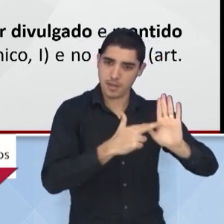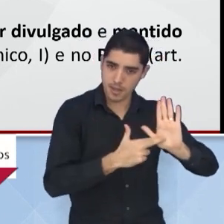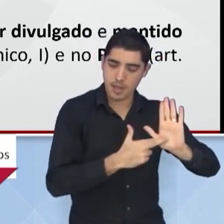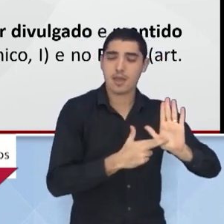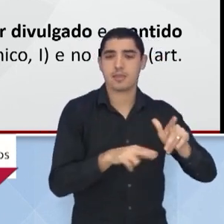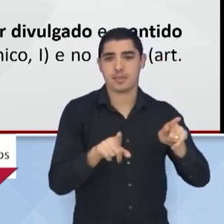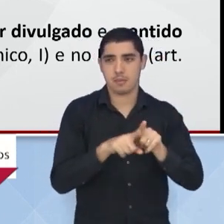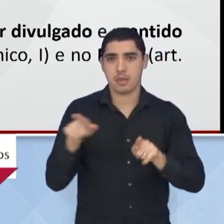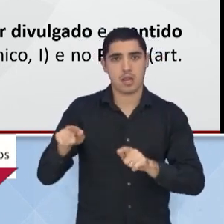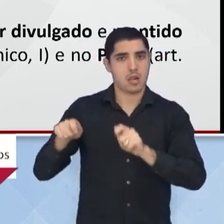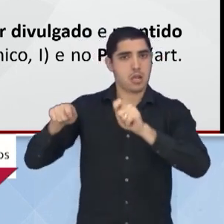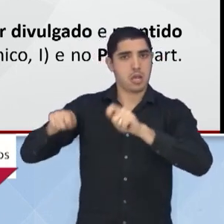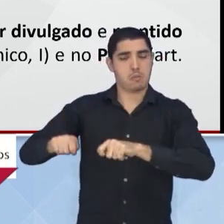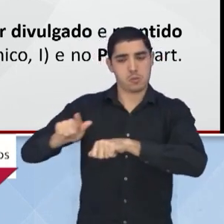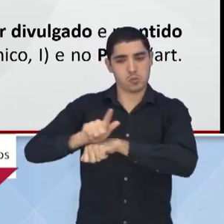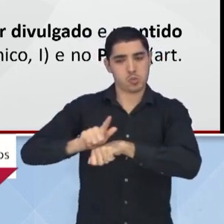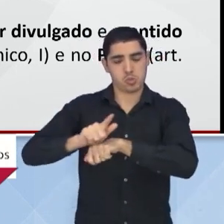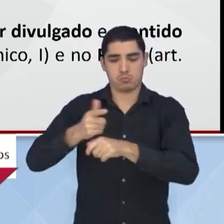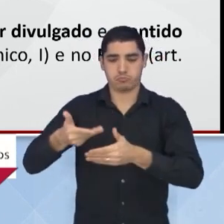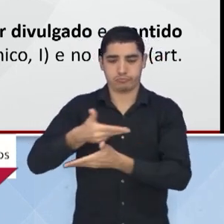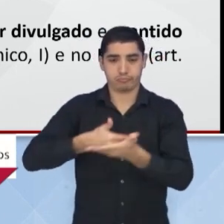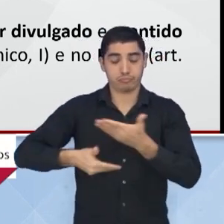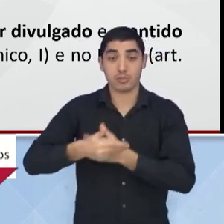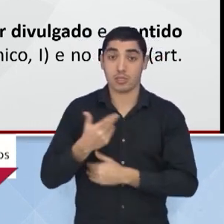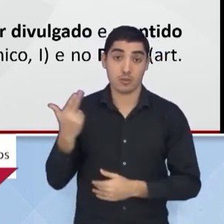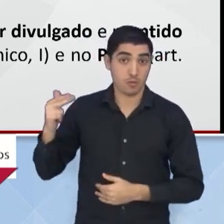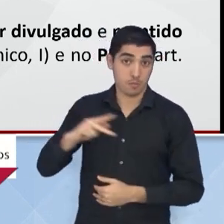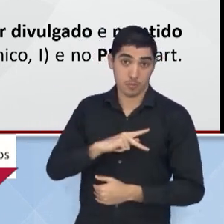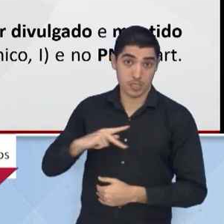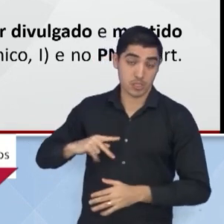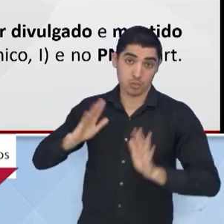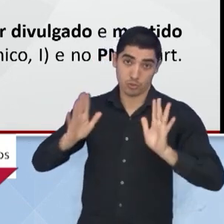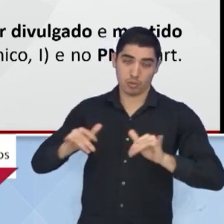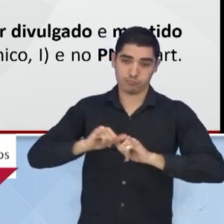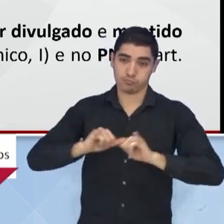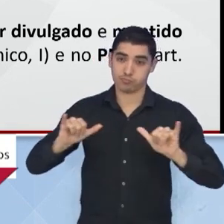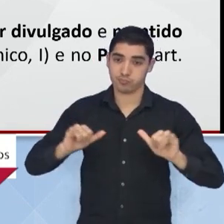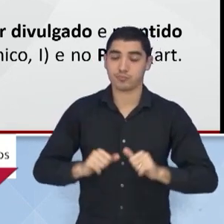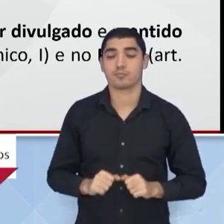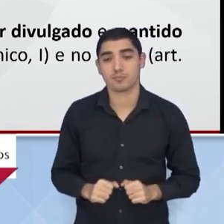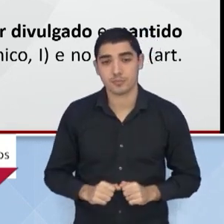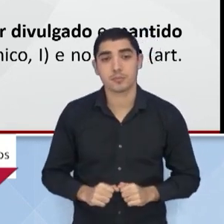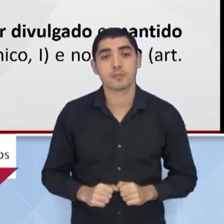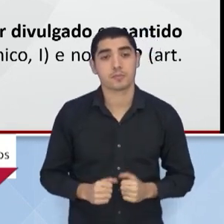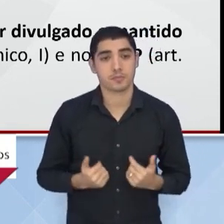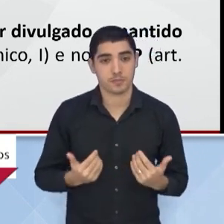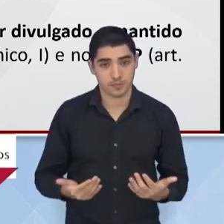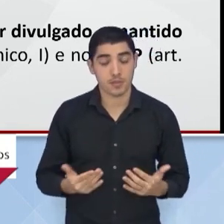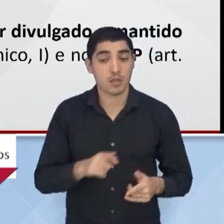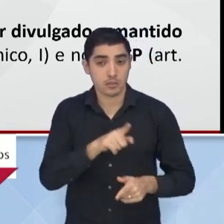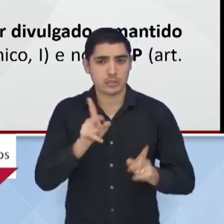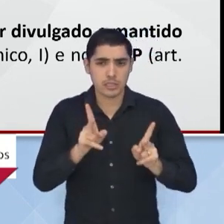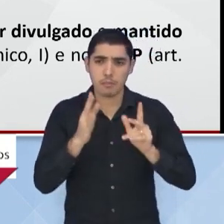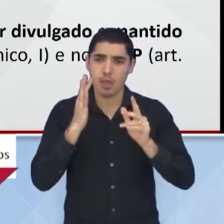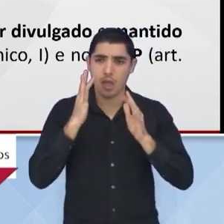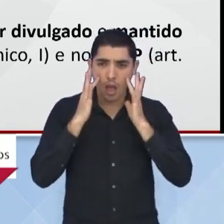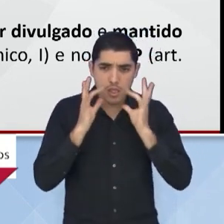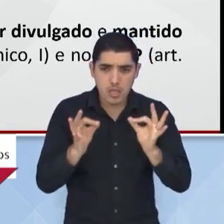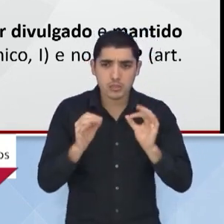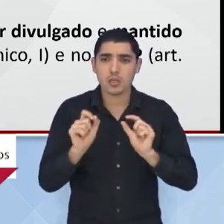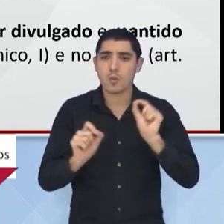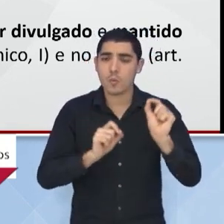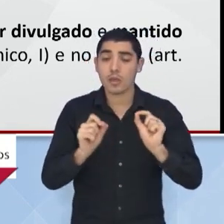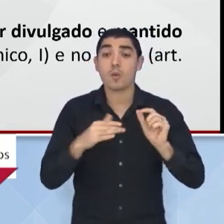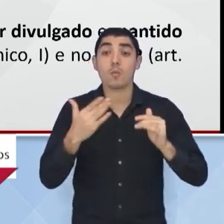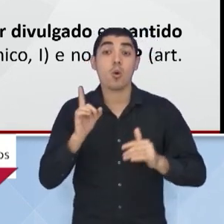gestão por competências aquele recado que o presidente mandou e enquanto não adotar pncp deve observar integralmente As exigências do parágrafo